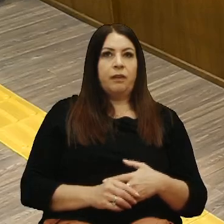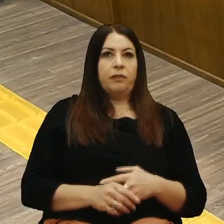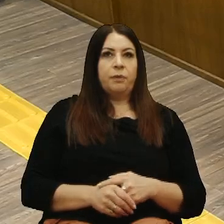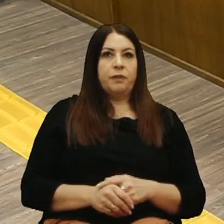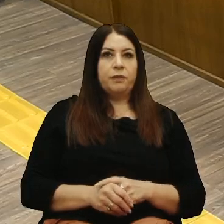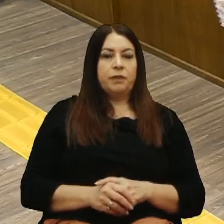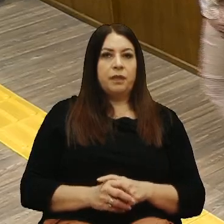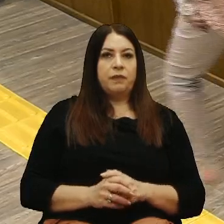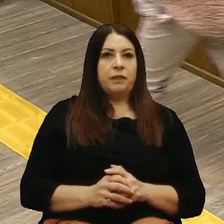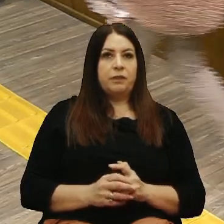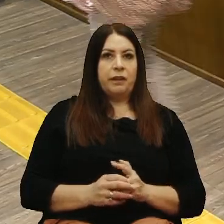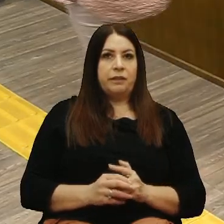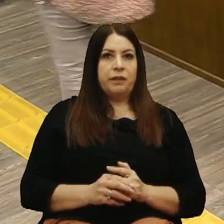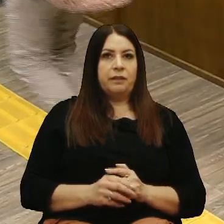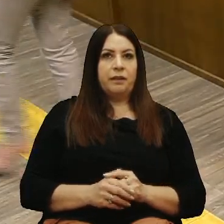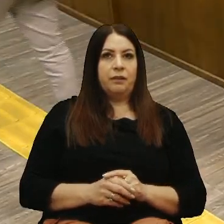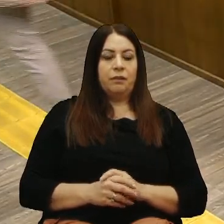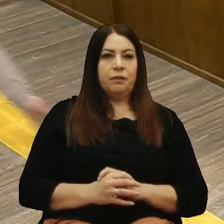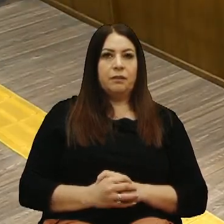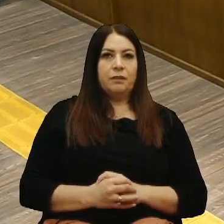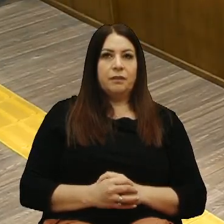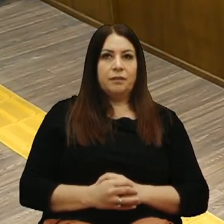Os pronunciamentos são sempre nobres.